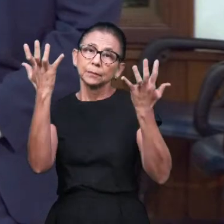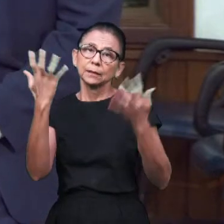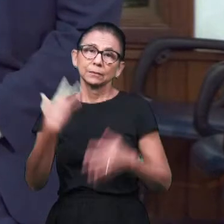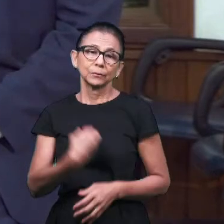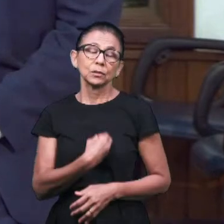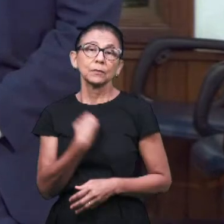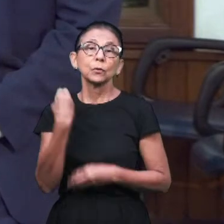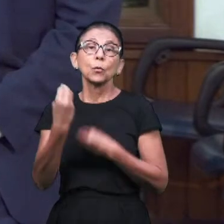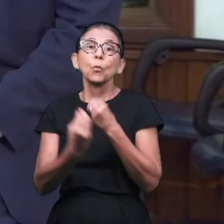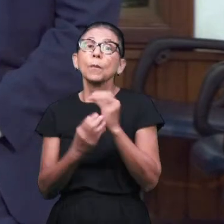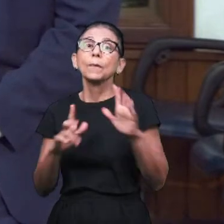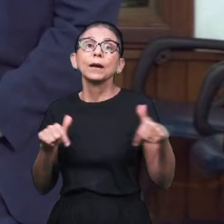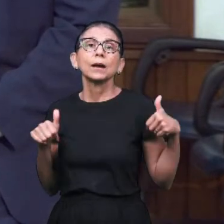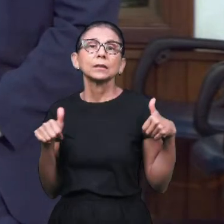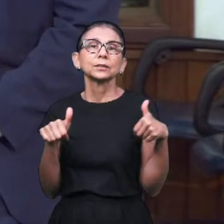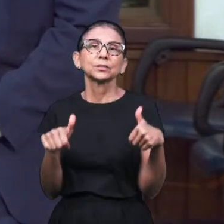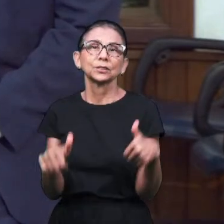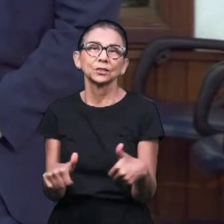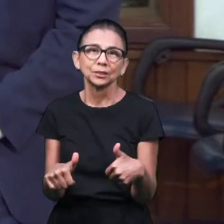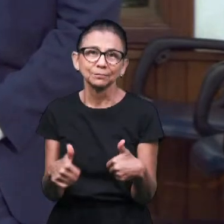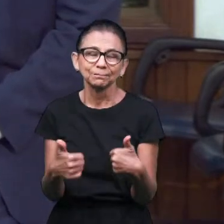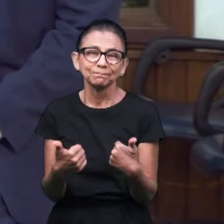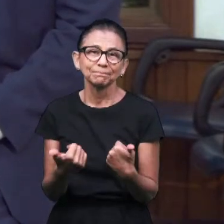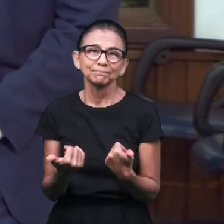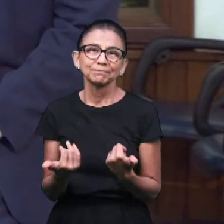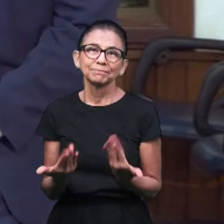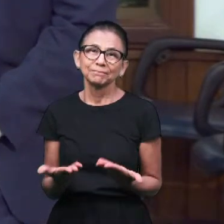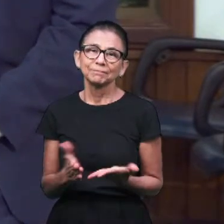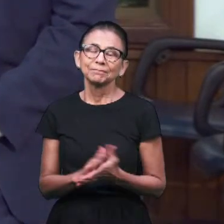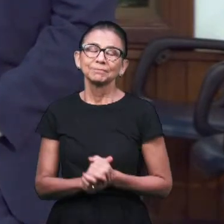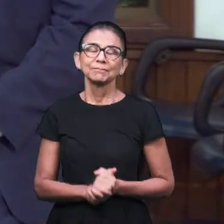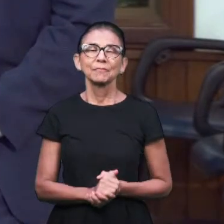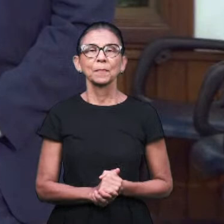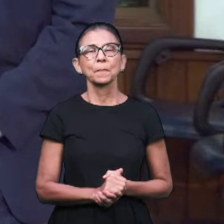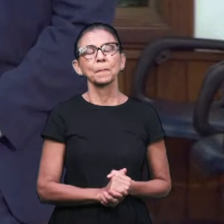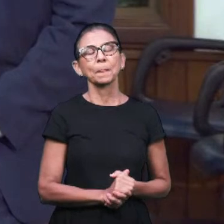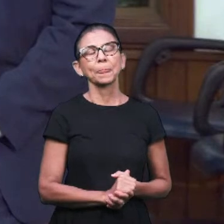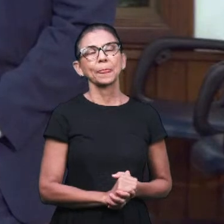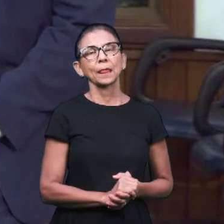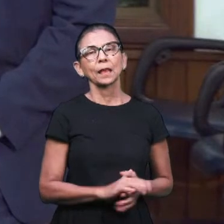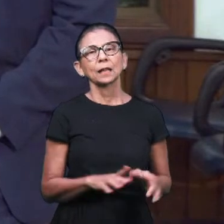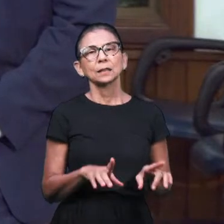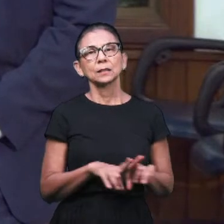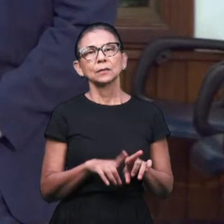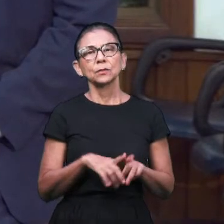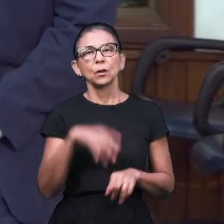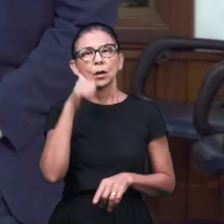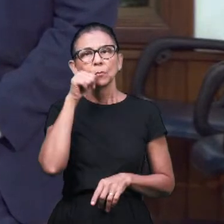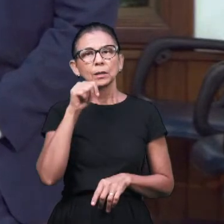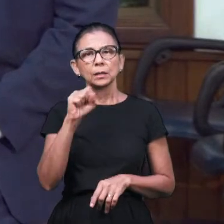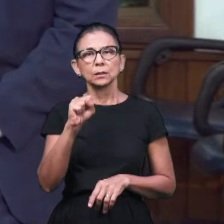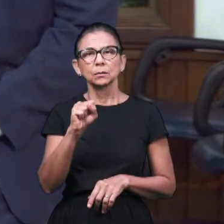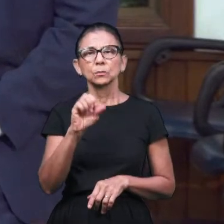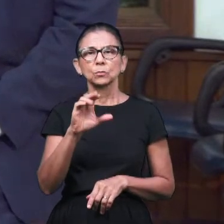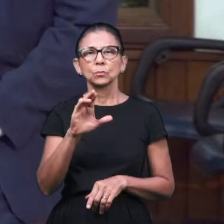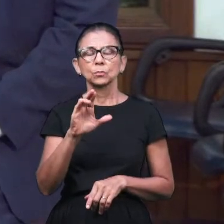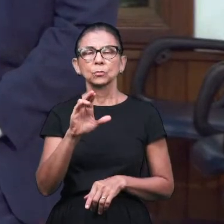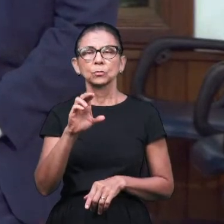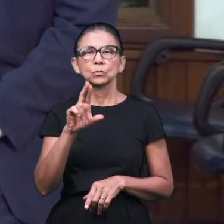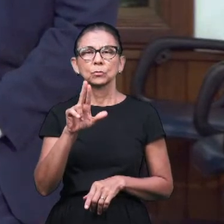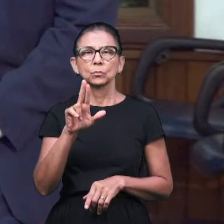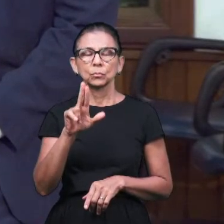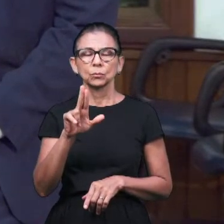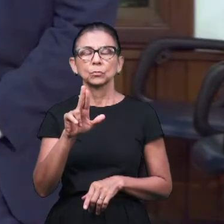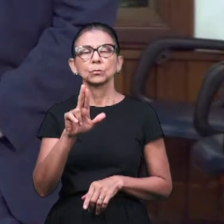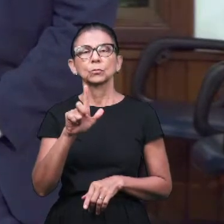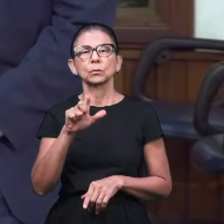das situações. Então, é um texto que fala da sunamita, né? E uma mulher que enfrentou uma grande batalha, mas venceu,